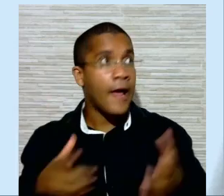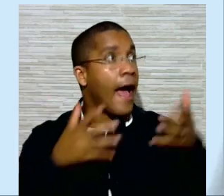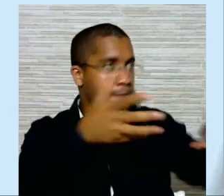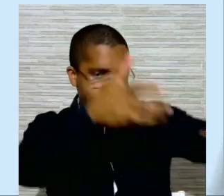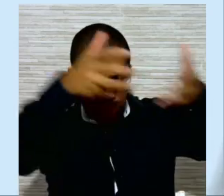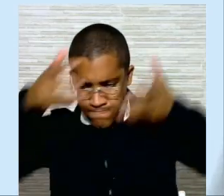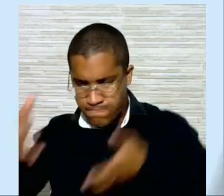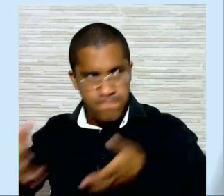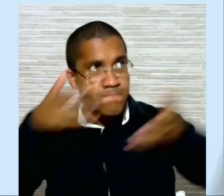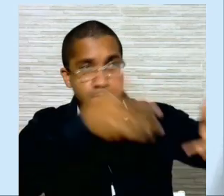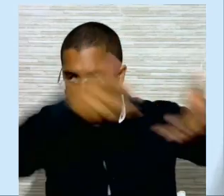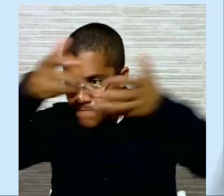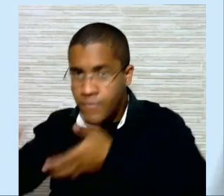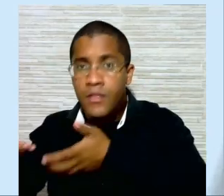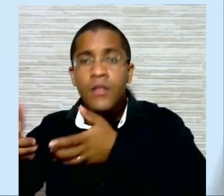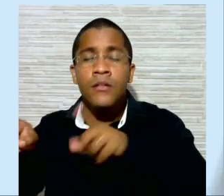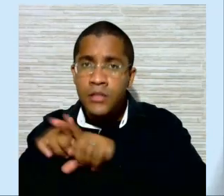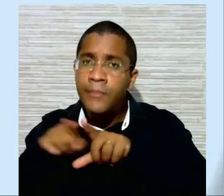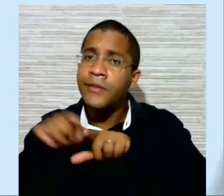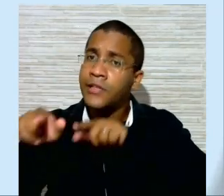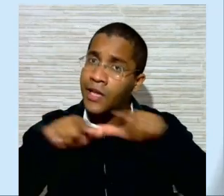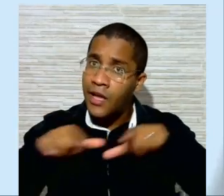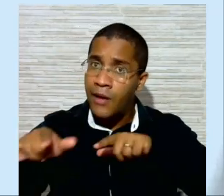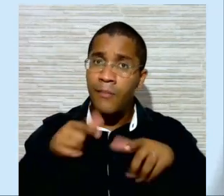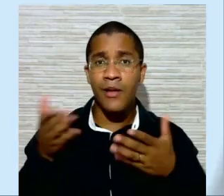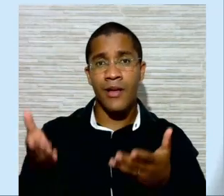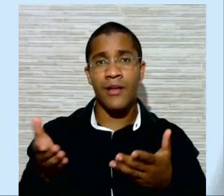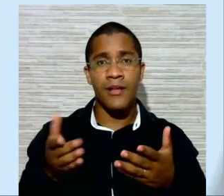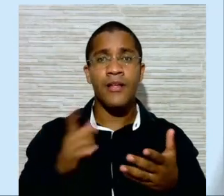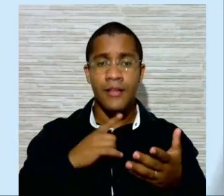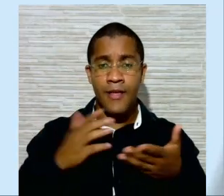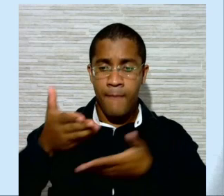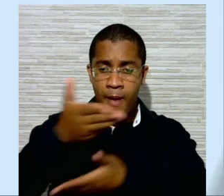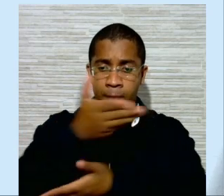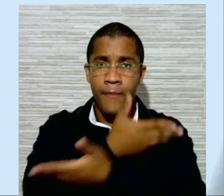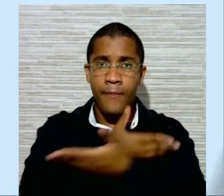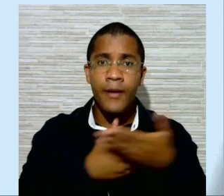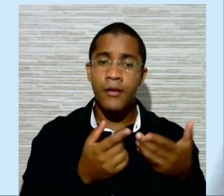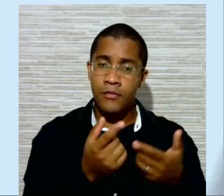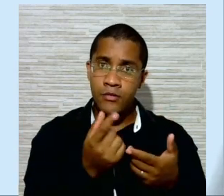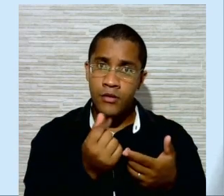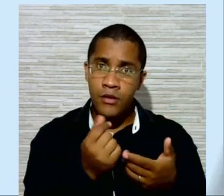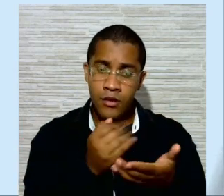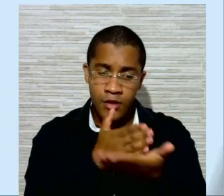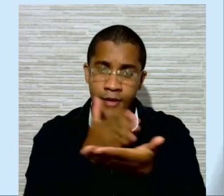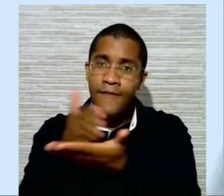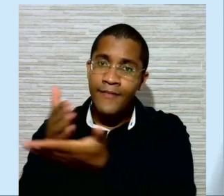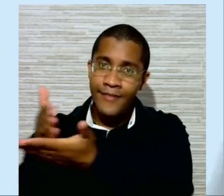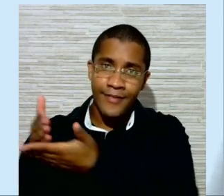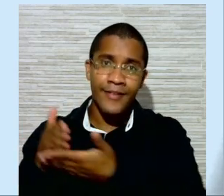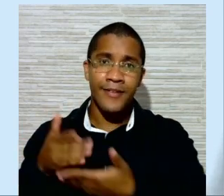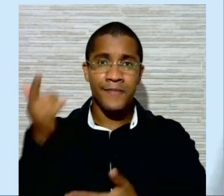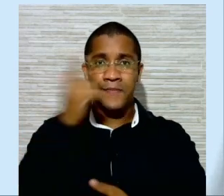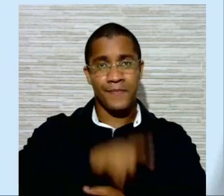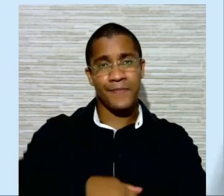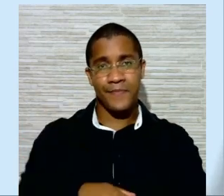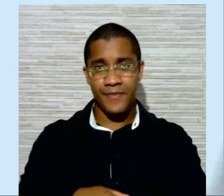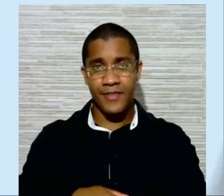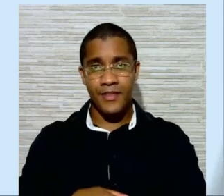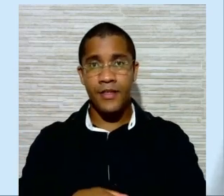esse processo, tá, de geração e prestação de serviço faz com que a renda, tá, seja distribuída